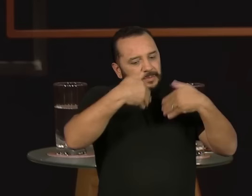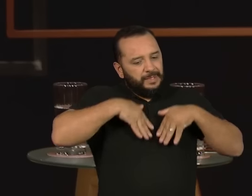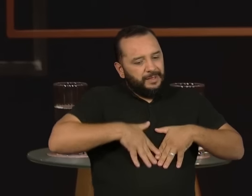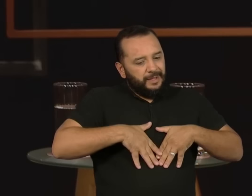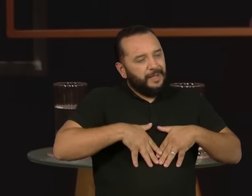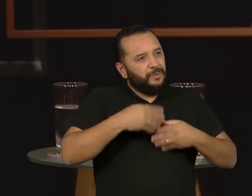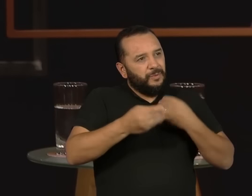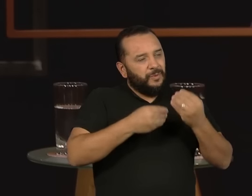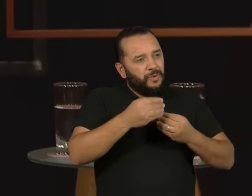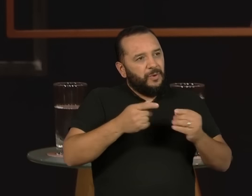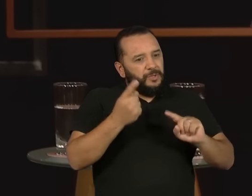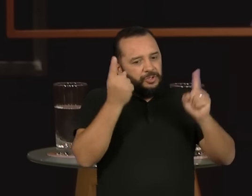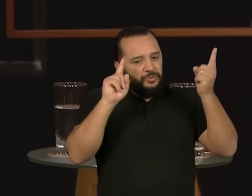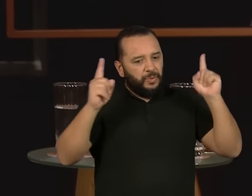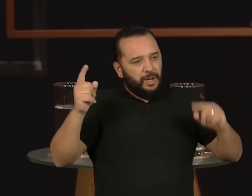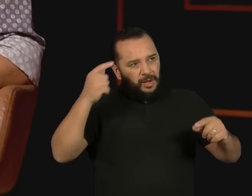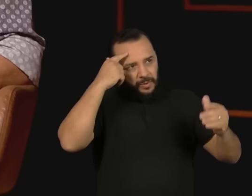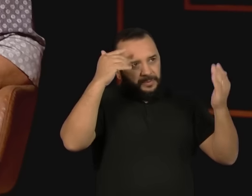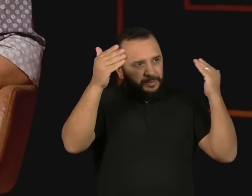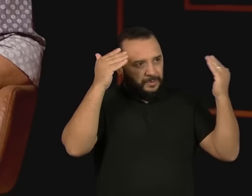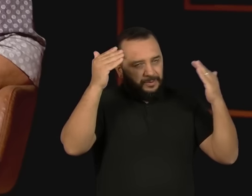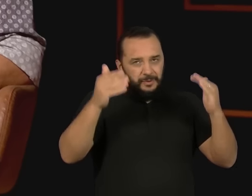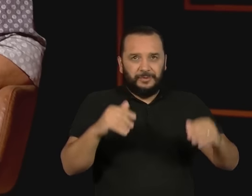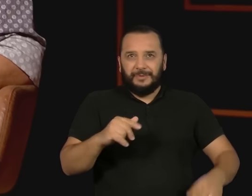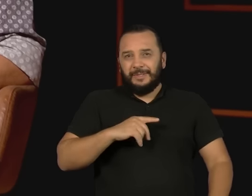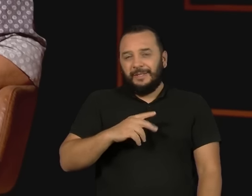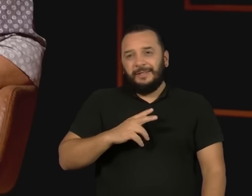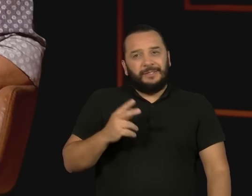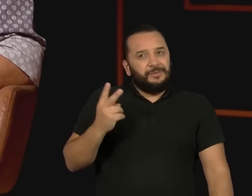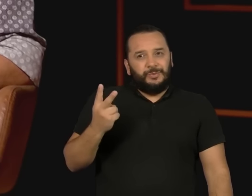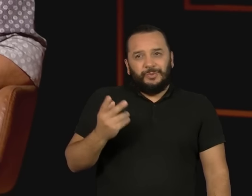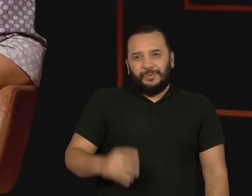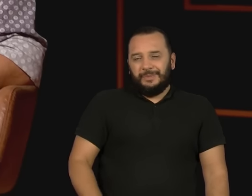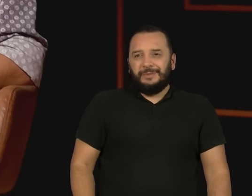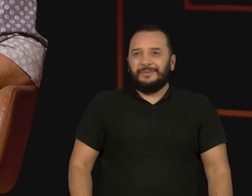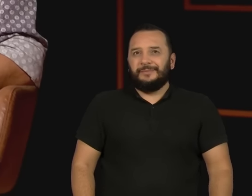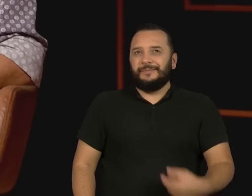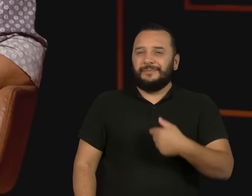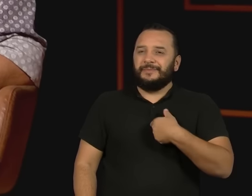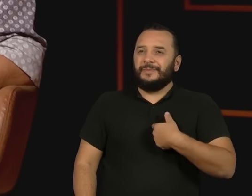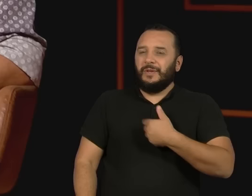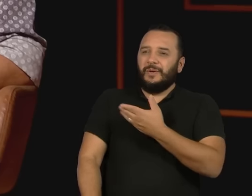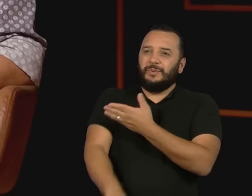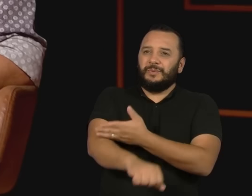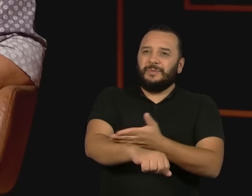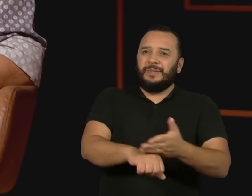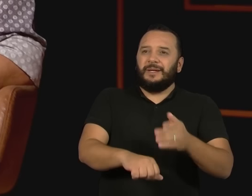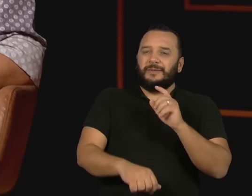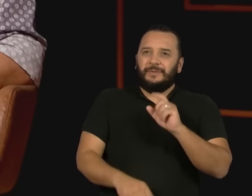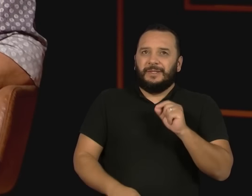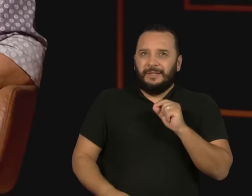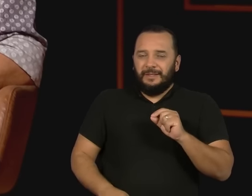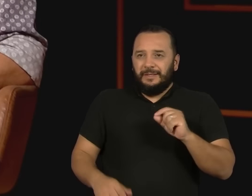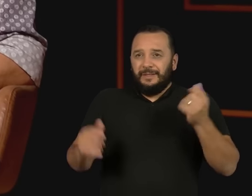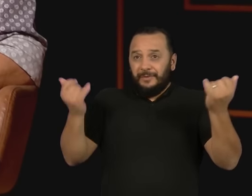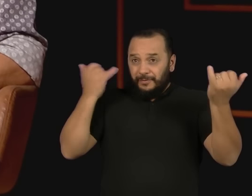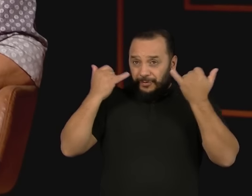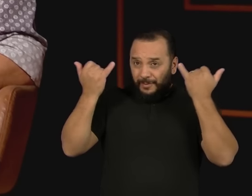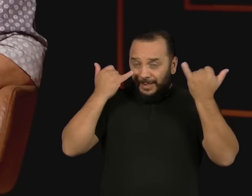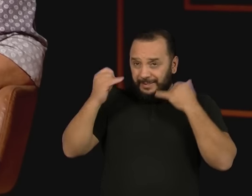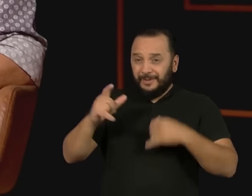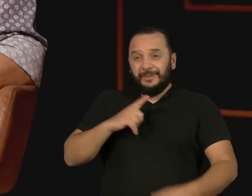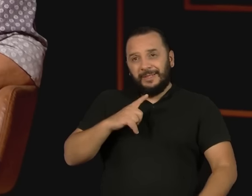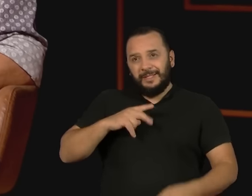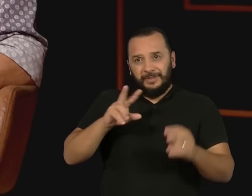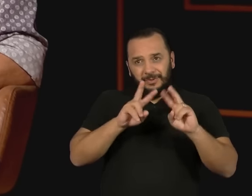do psicológico? Como é que foi a coisa? Tem as duas coisas, né? Eu sempre costumo dizer que quanto mais informação você tiver